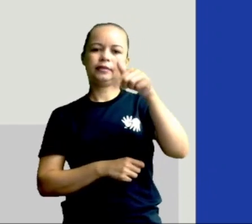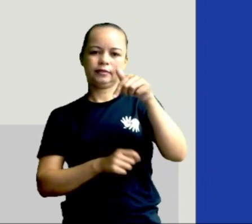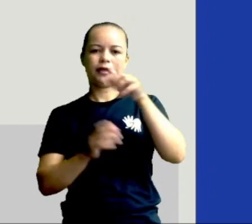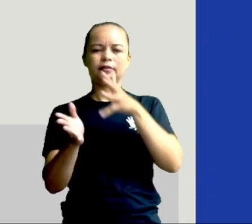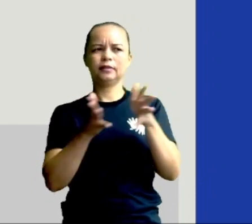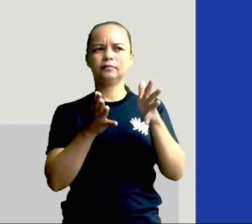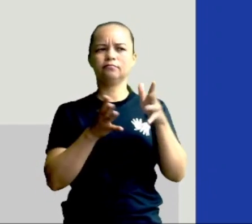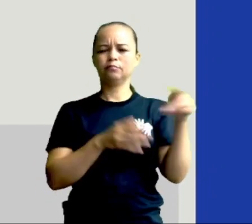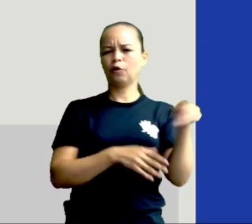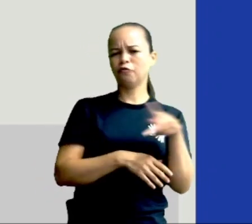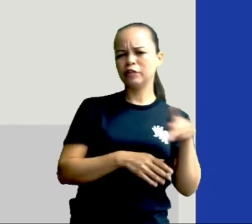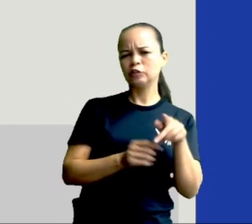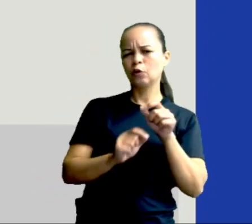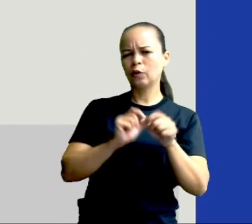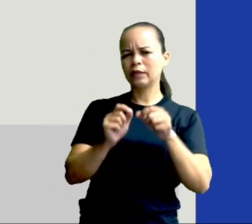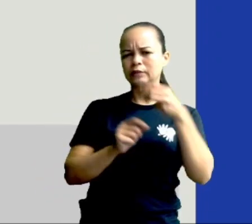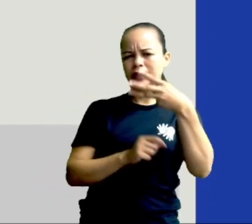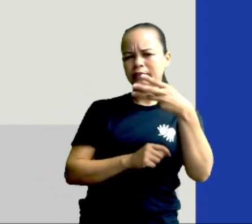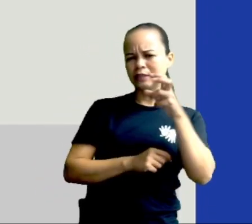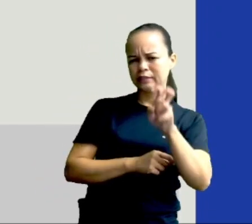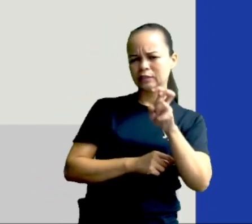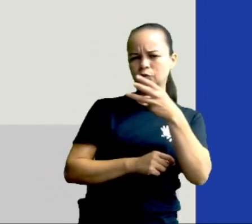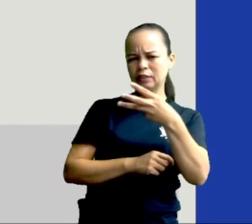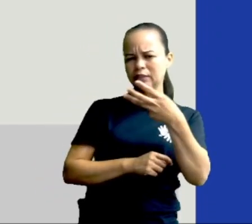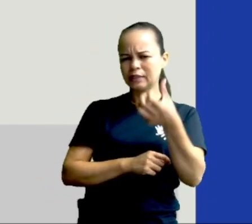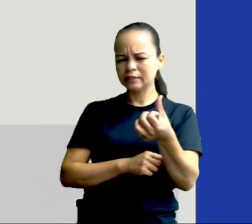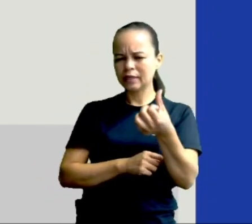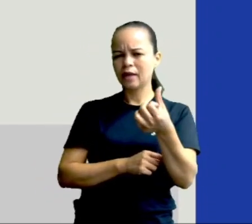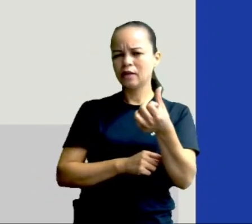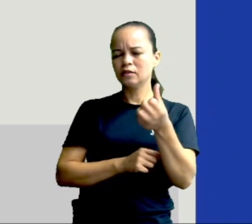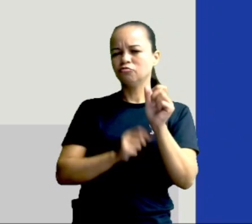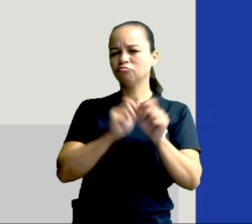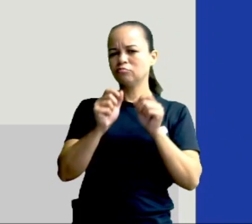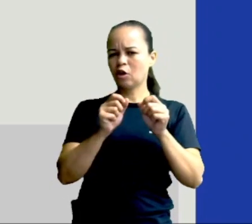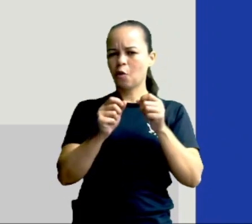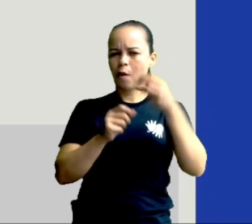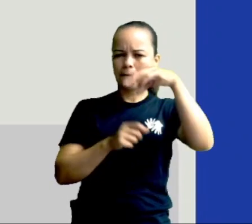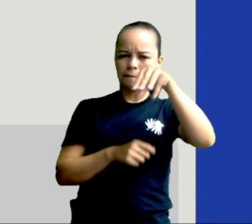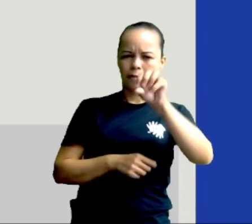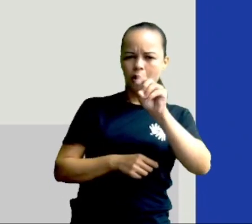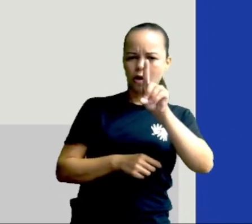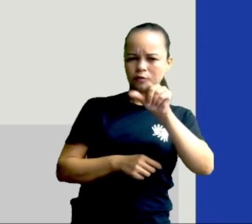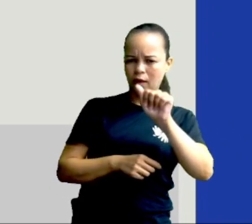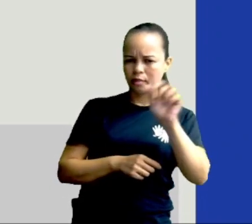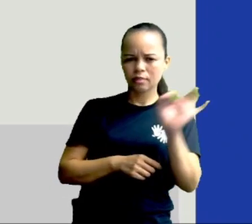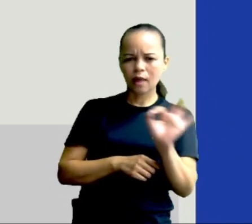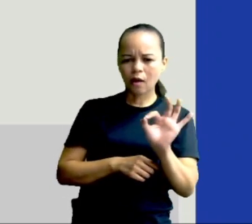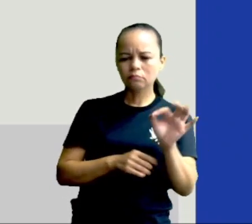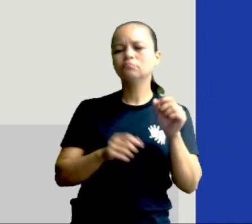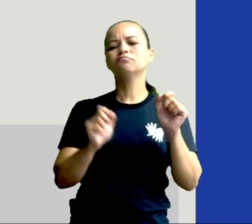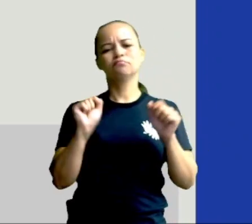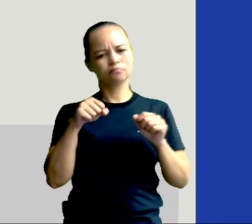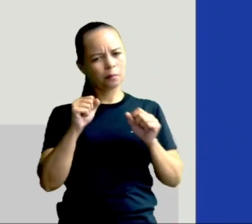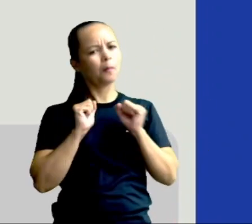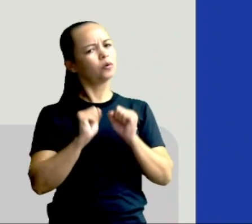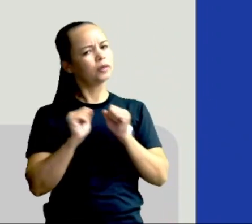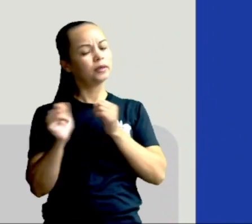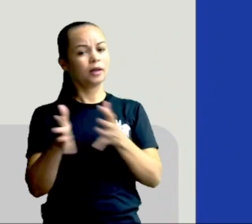moda, não? Seria se eu não tivesse a quantidade maior de 37. Eu poderia ter a ideia